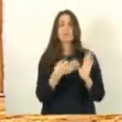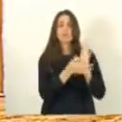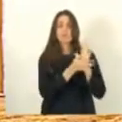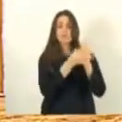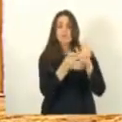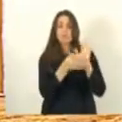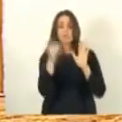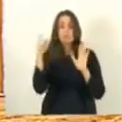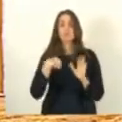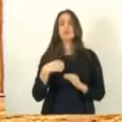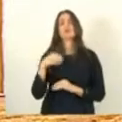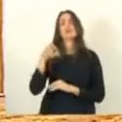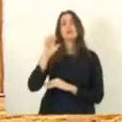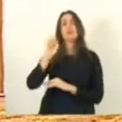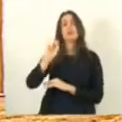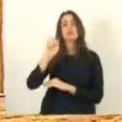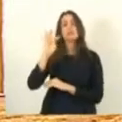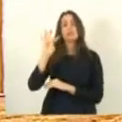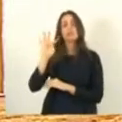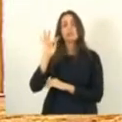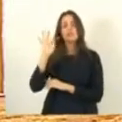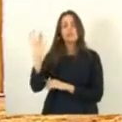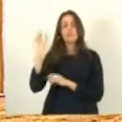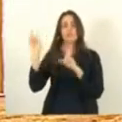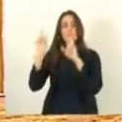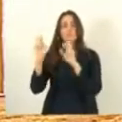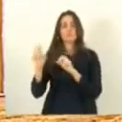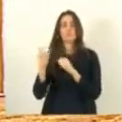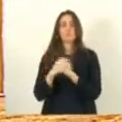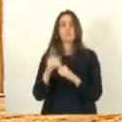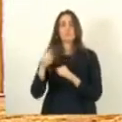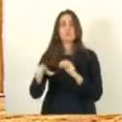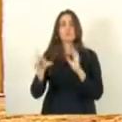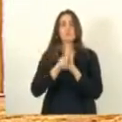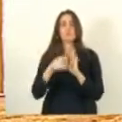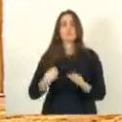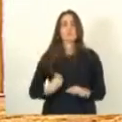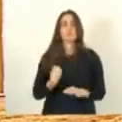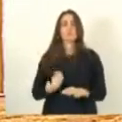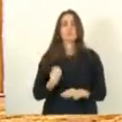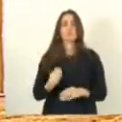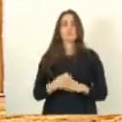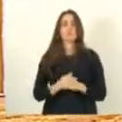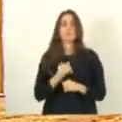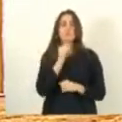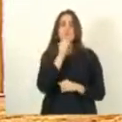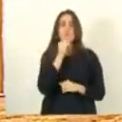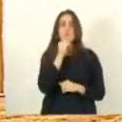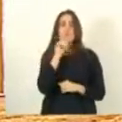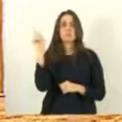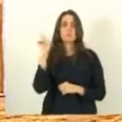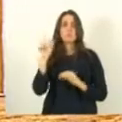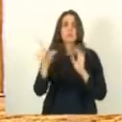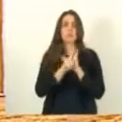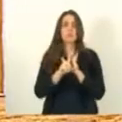do STF sobre esta questão, porque é uma lei já vigente, por exemplo, no Estado do Rio Grande do Sul, e que cabe, sim, ao